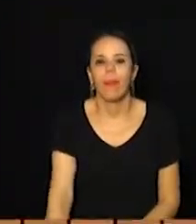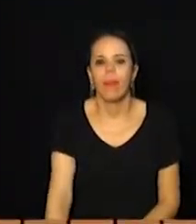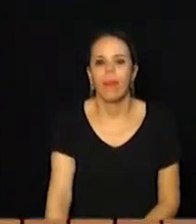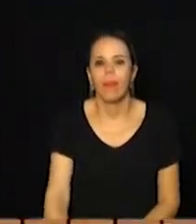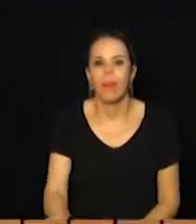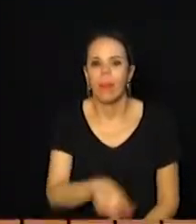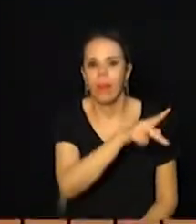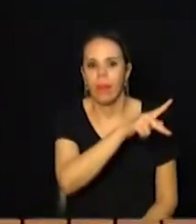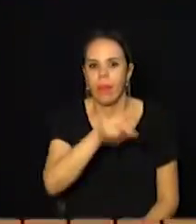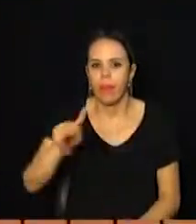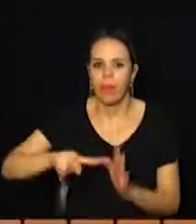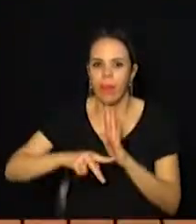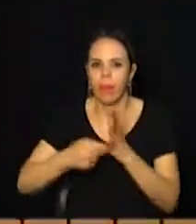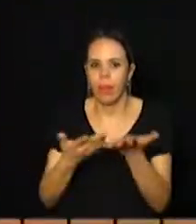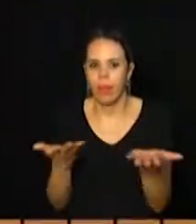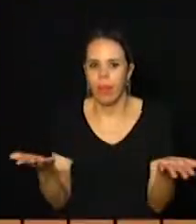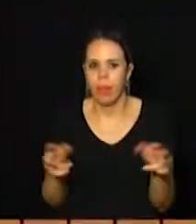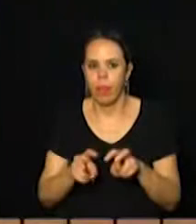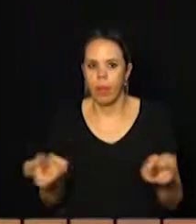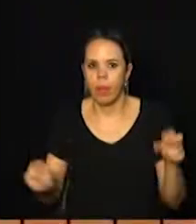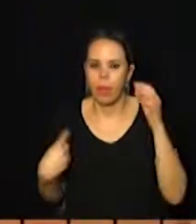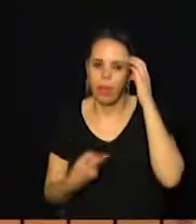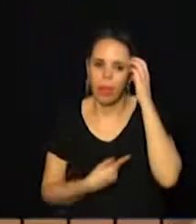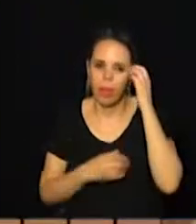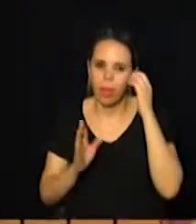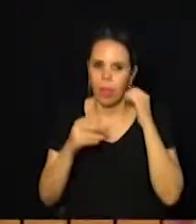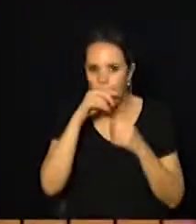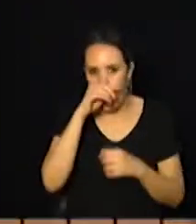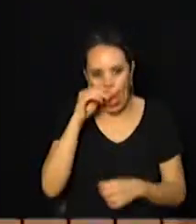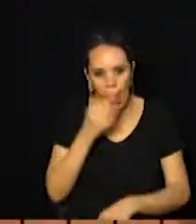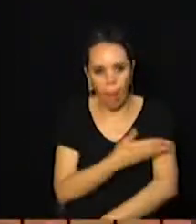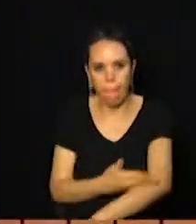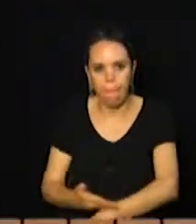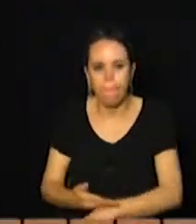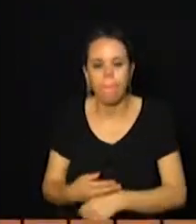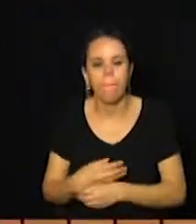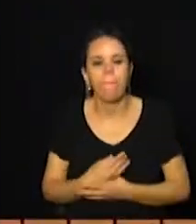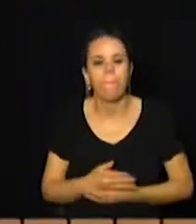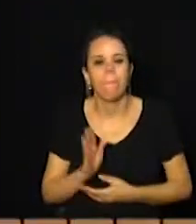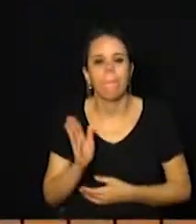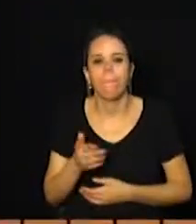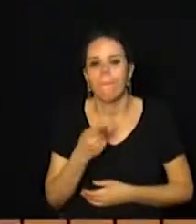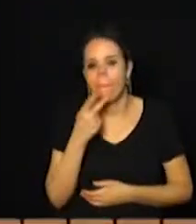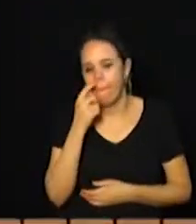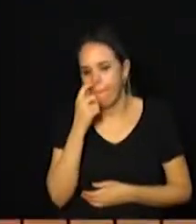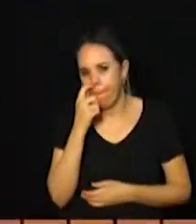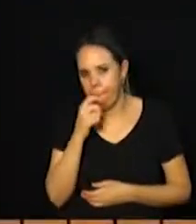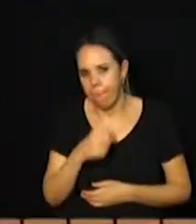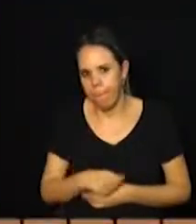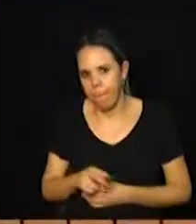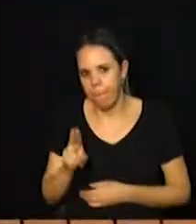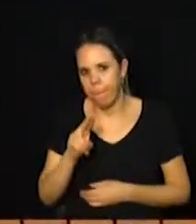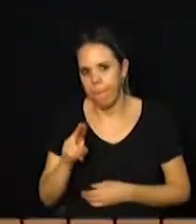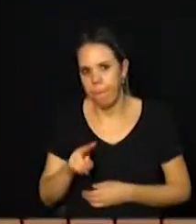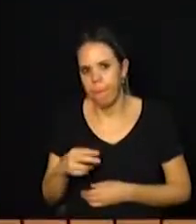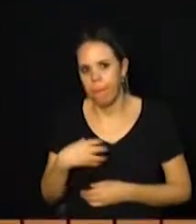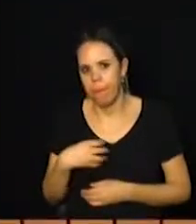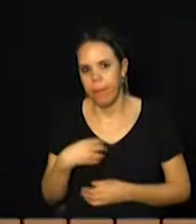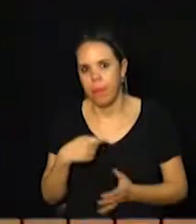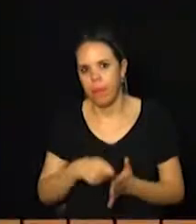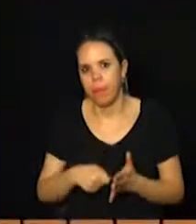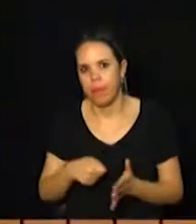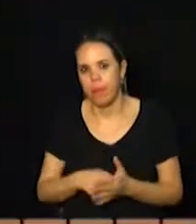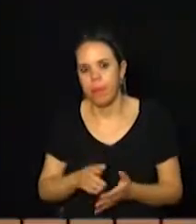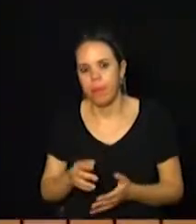presidente do sindicato Nós já estamos acostumados já a usar esse tipo de